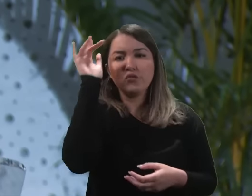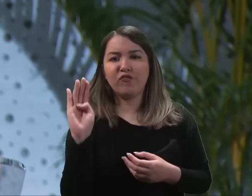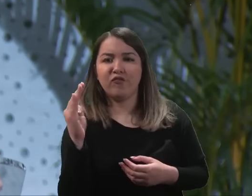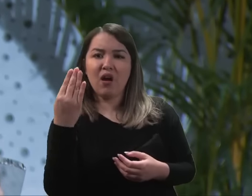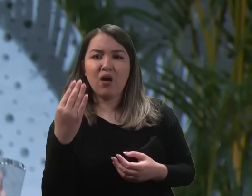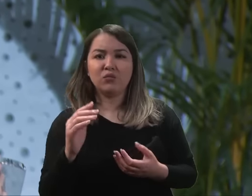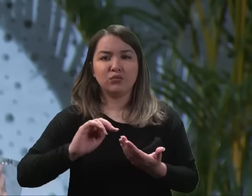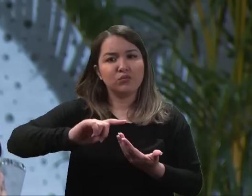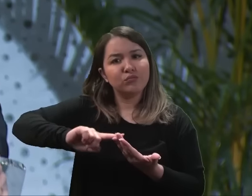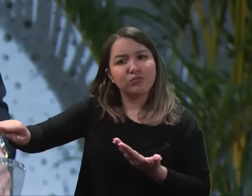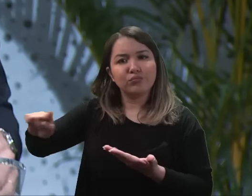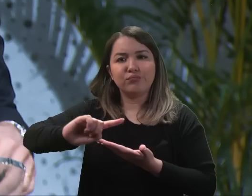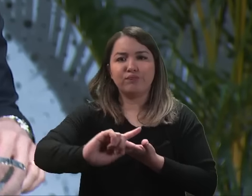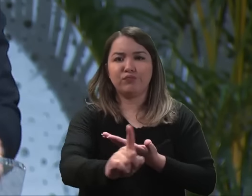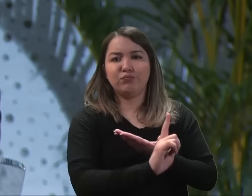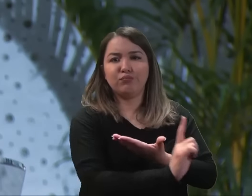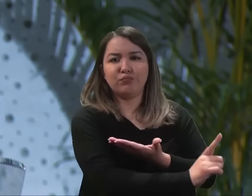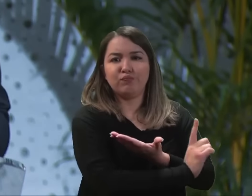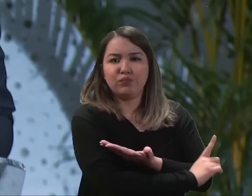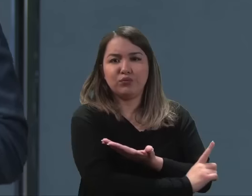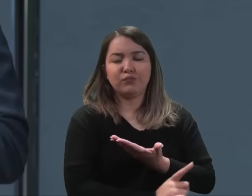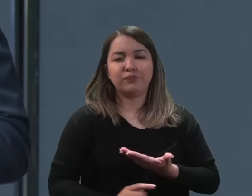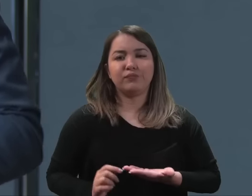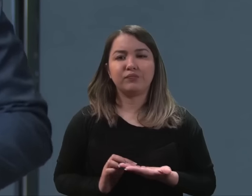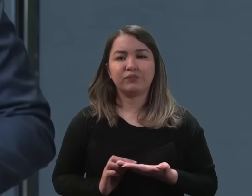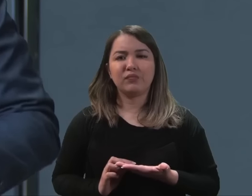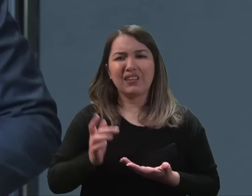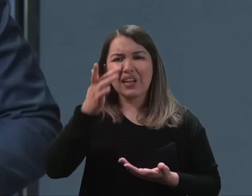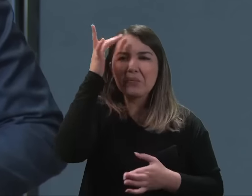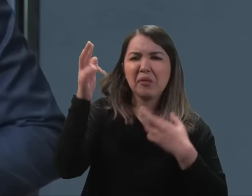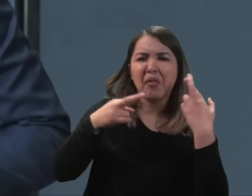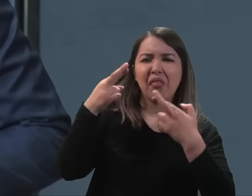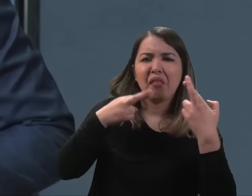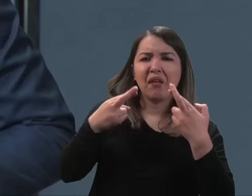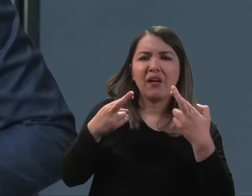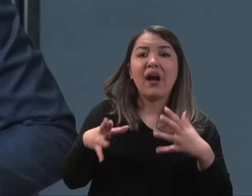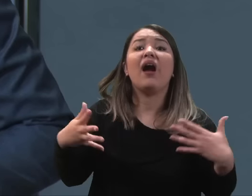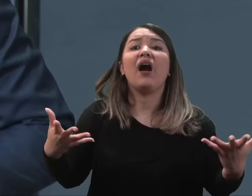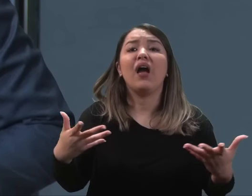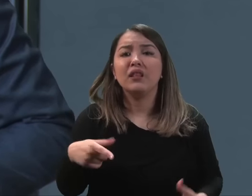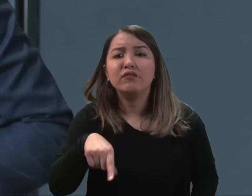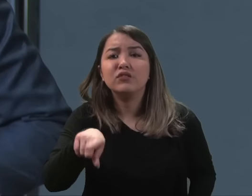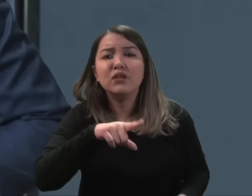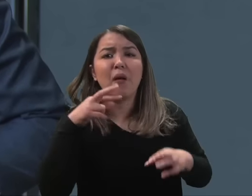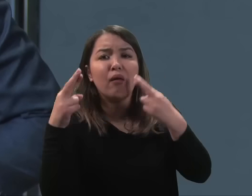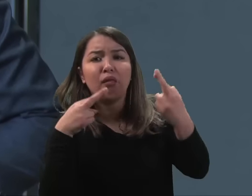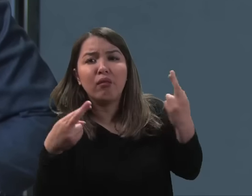murmuradores onde estão eles onde está você murmurador